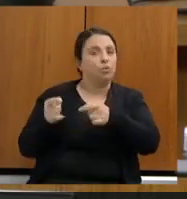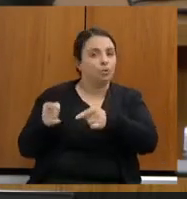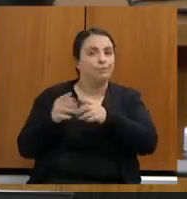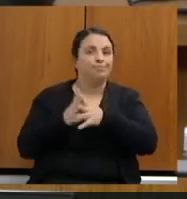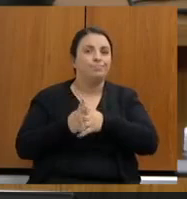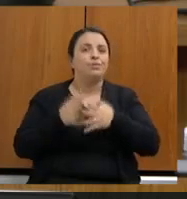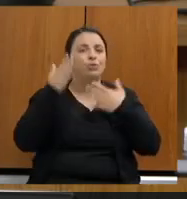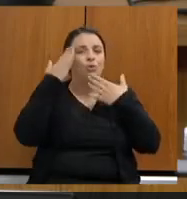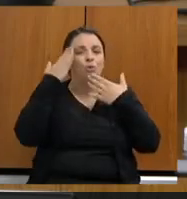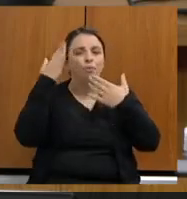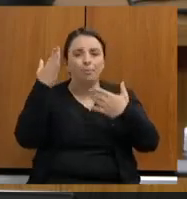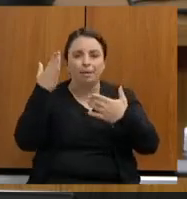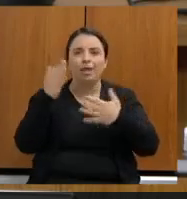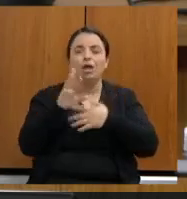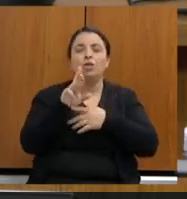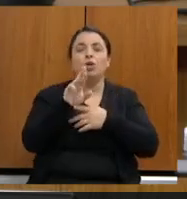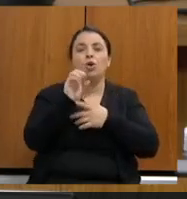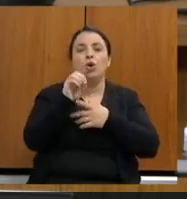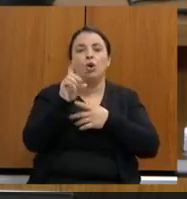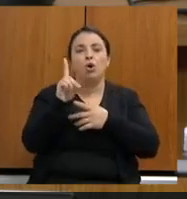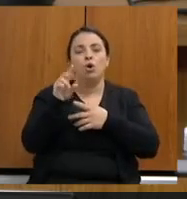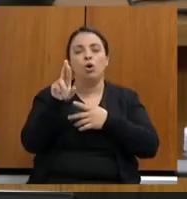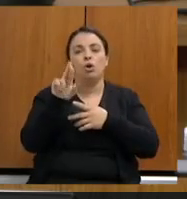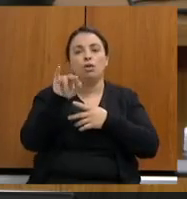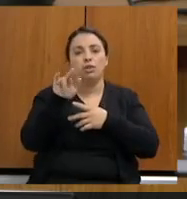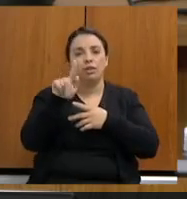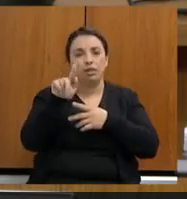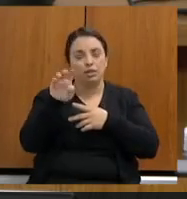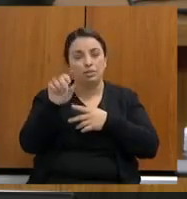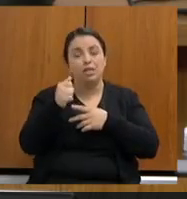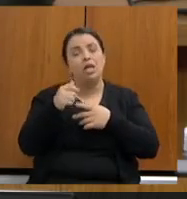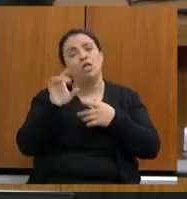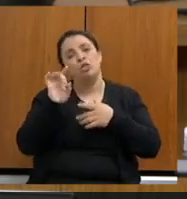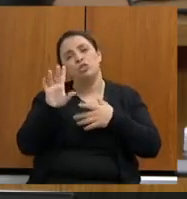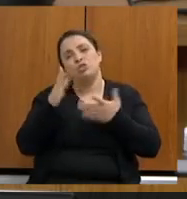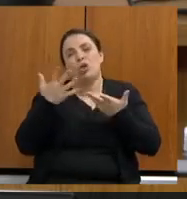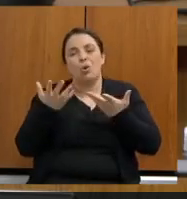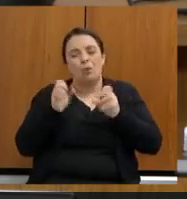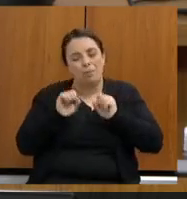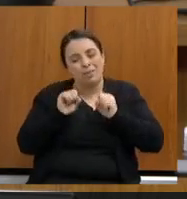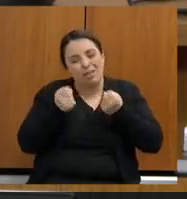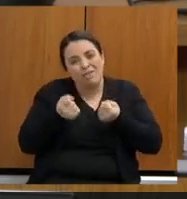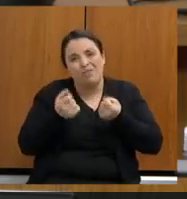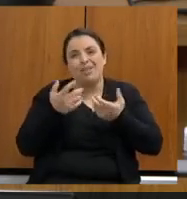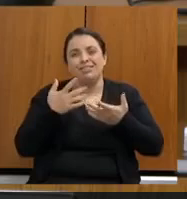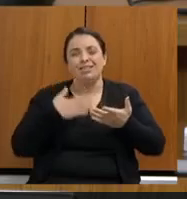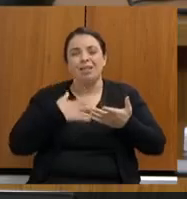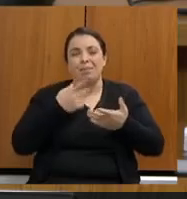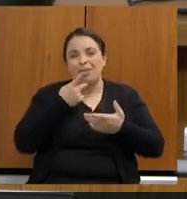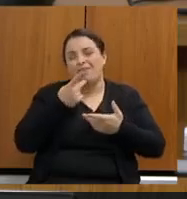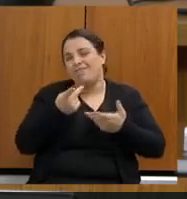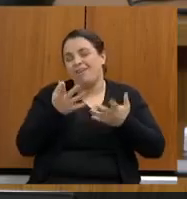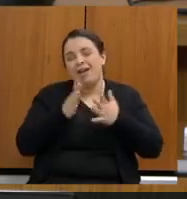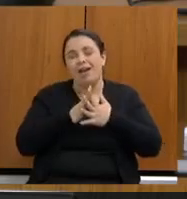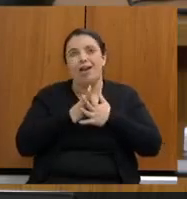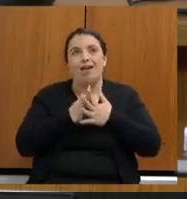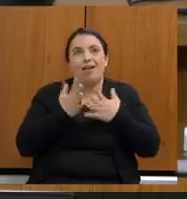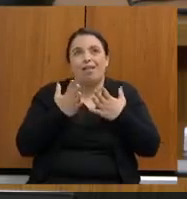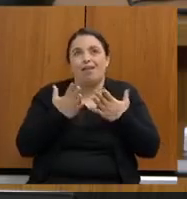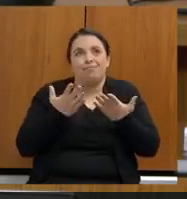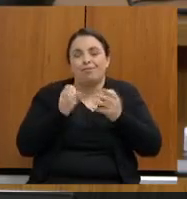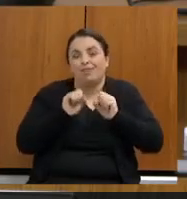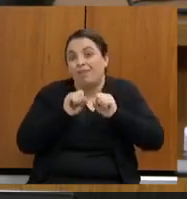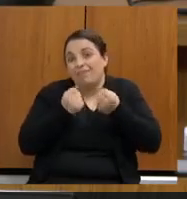sargento Rodrigues é só uma defesa de mim mesmo né os meus pensamentos a